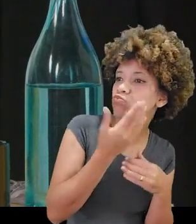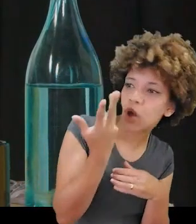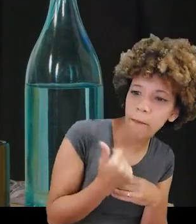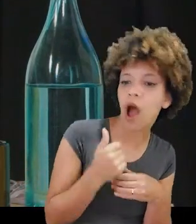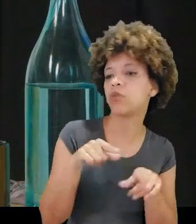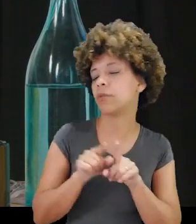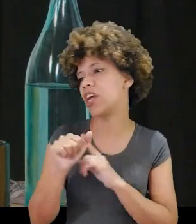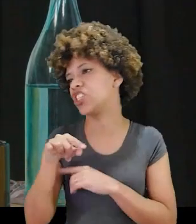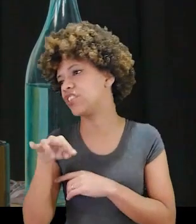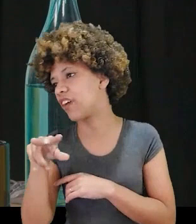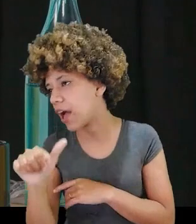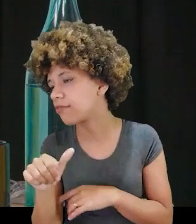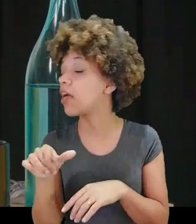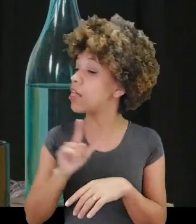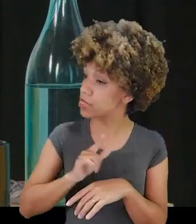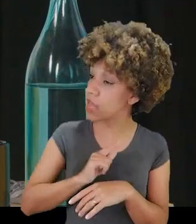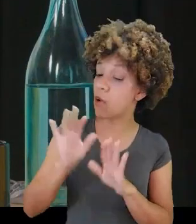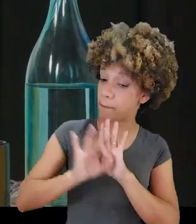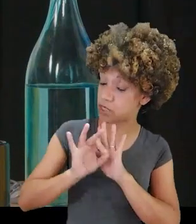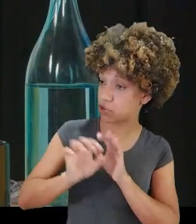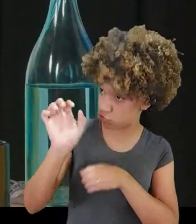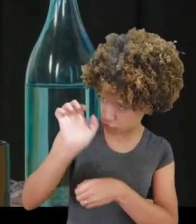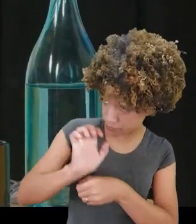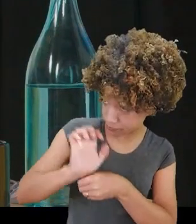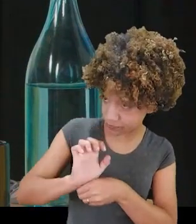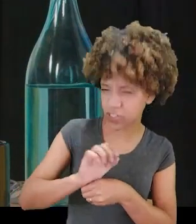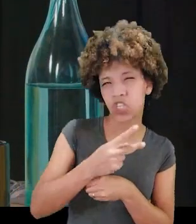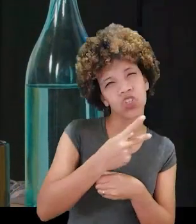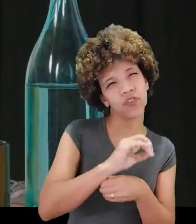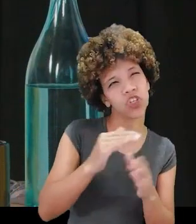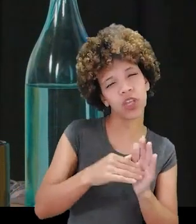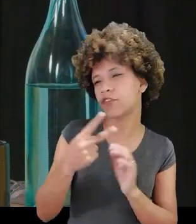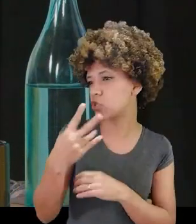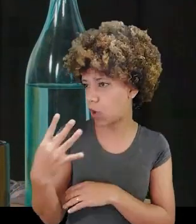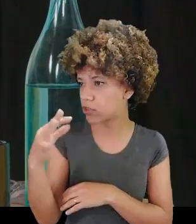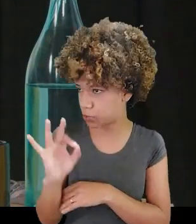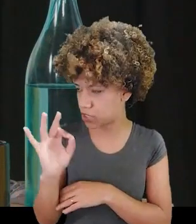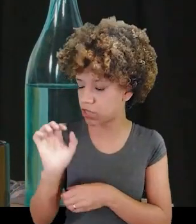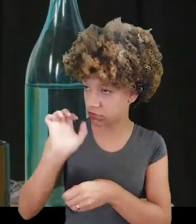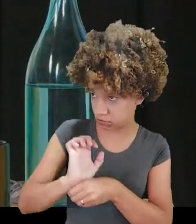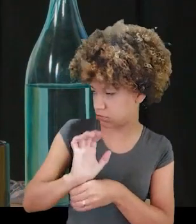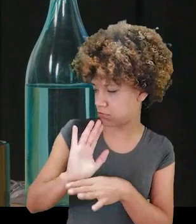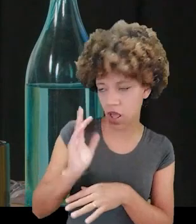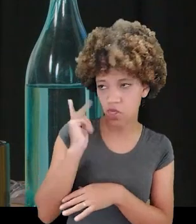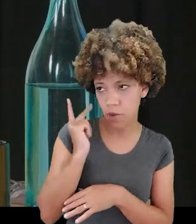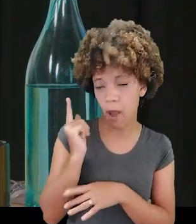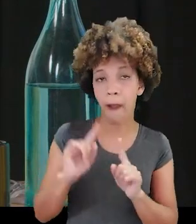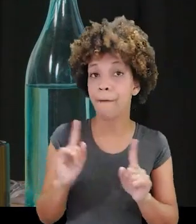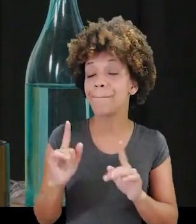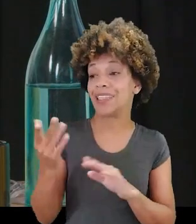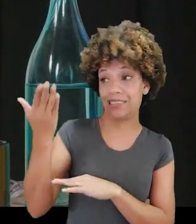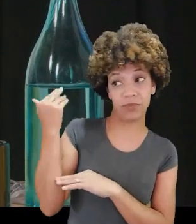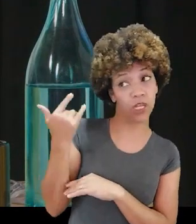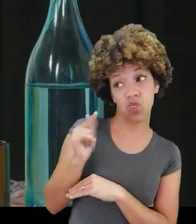ela comum aditivada pode um que folgado não foi ela tem um percentual de álcool Lá vem você de 20 a 24 por cento ela vai vai ter isso aí Esquadrão